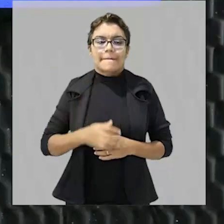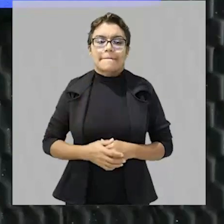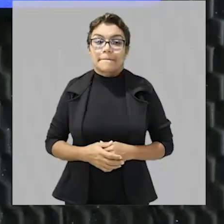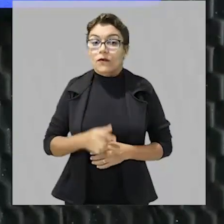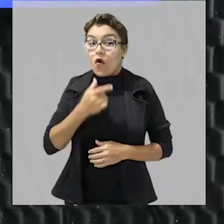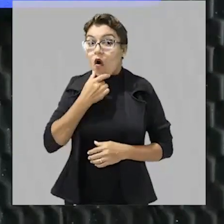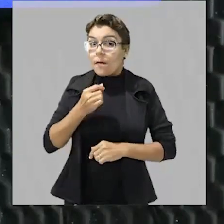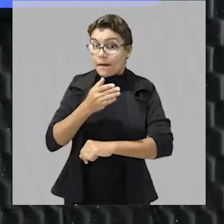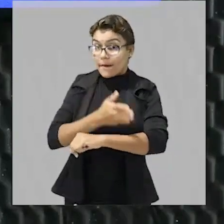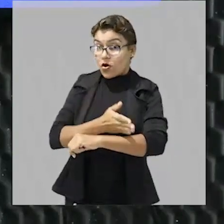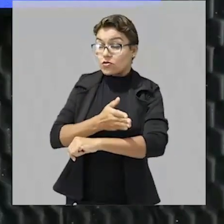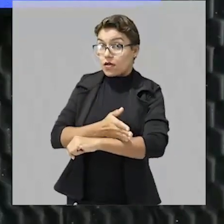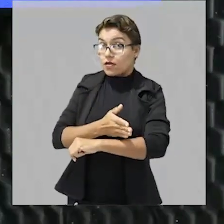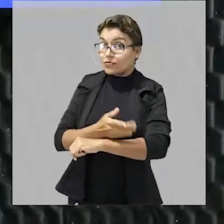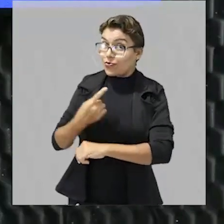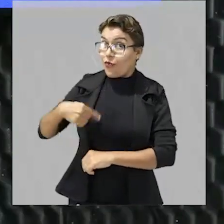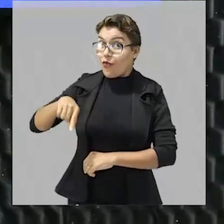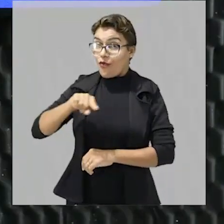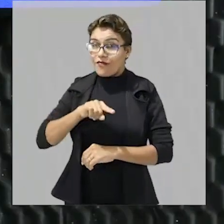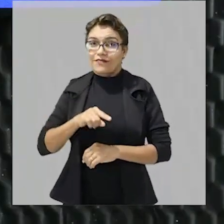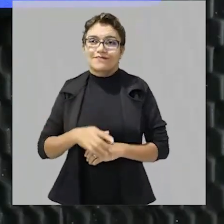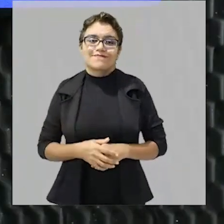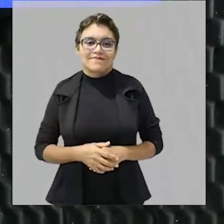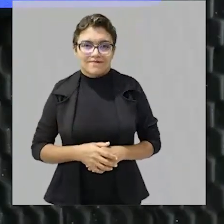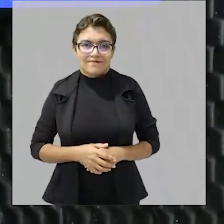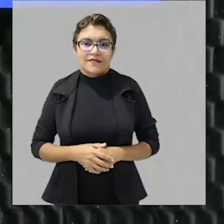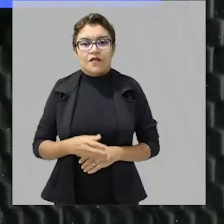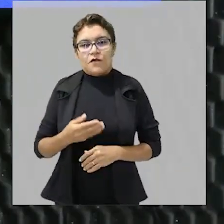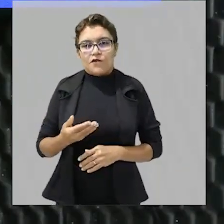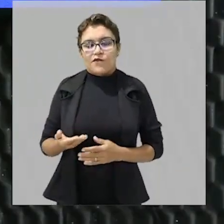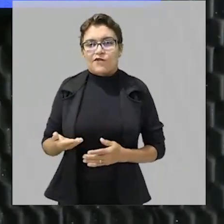descobridores, né? Dos pesquisadores, né? Sobre